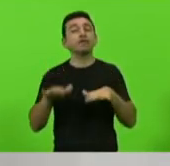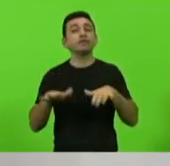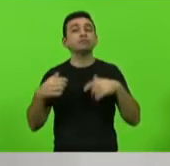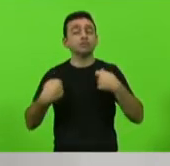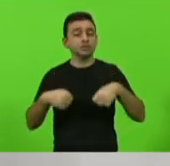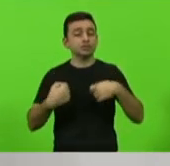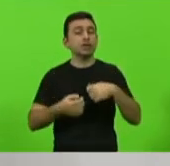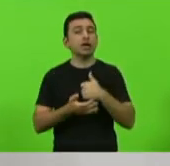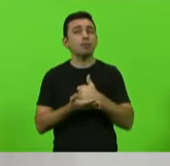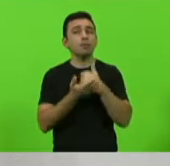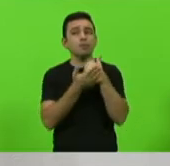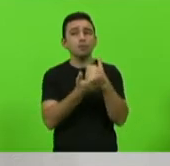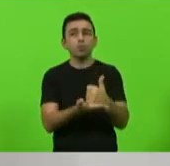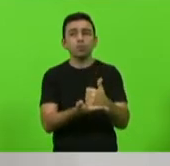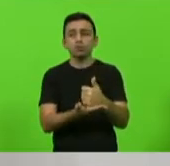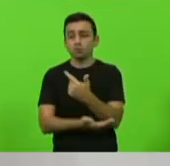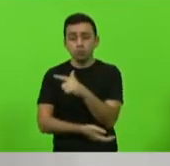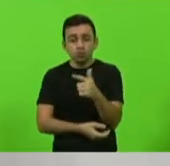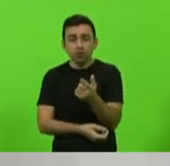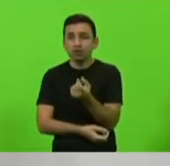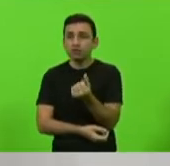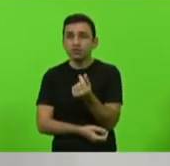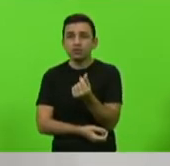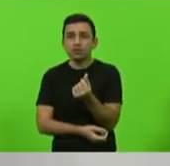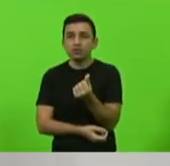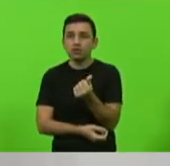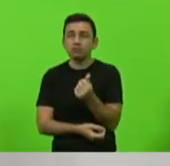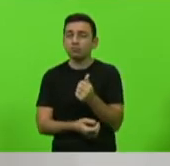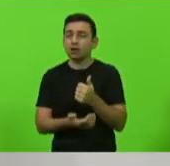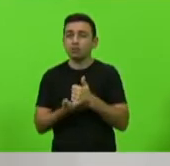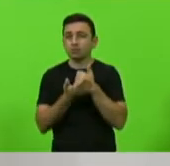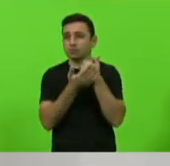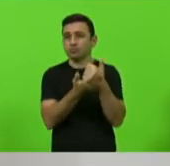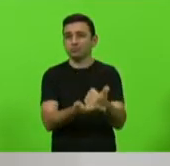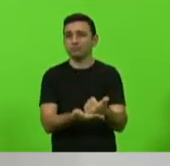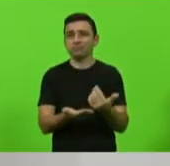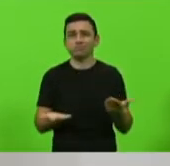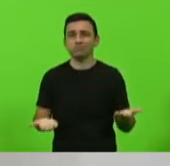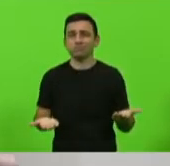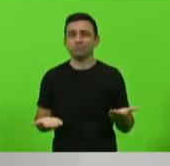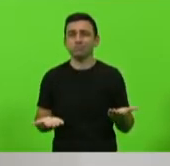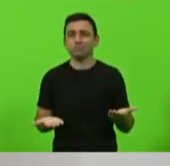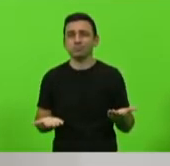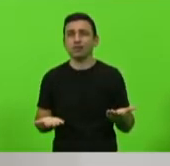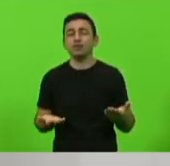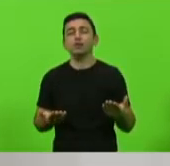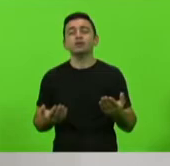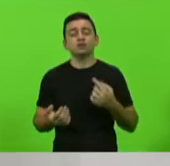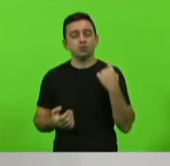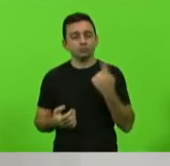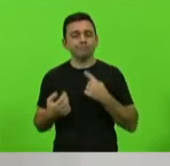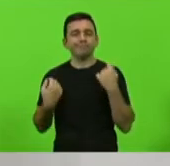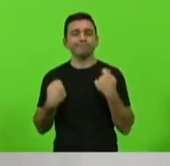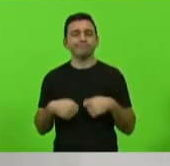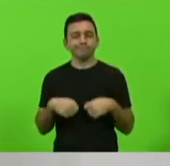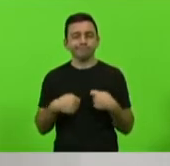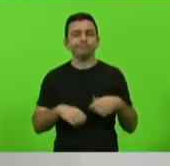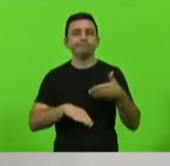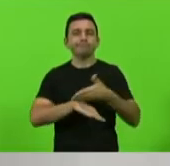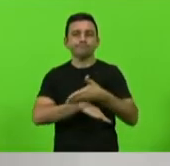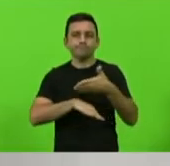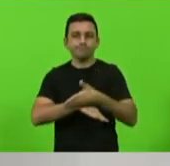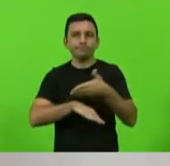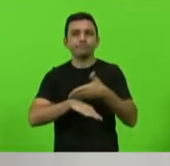apoio. Não existe recurso suficiente. Precisamos a participação